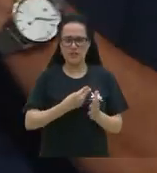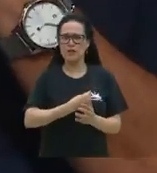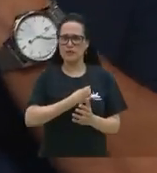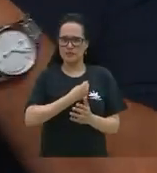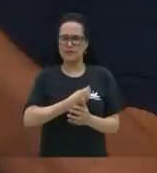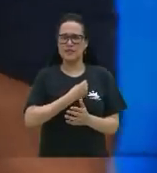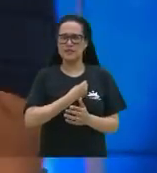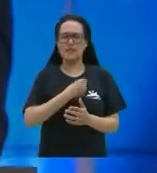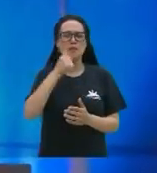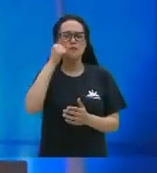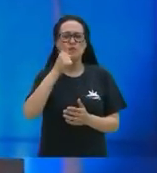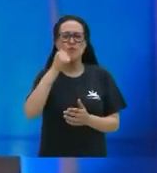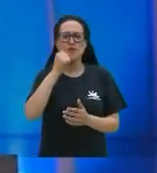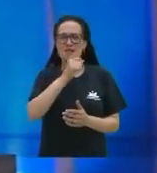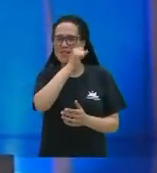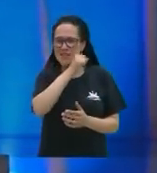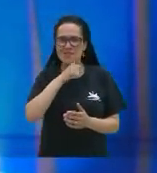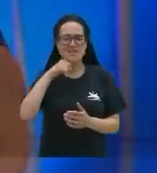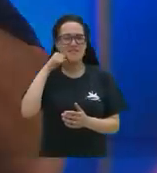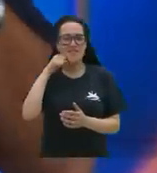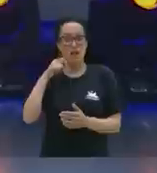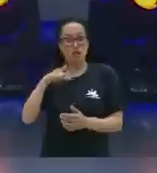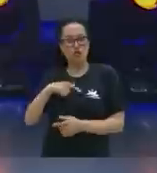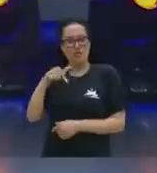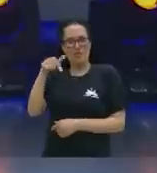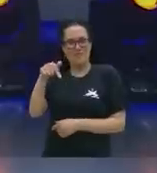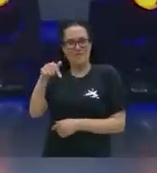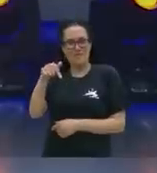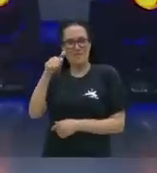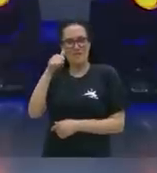àquela samaritana que tinha tido 7 maridos,